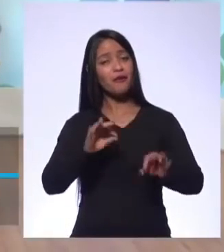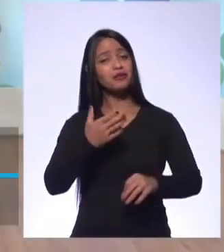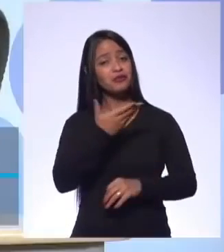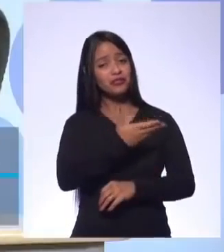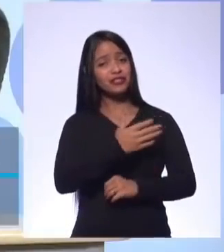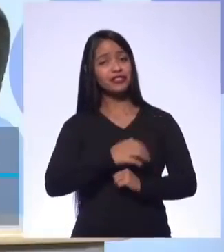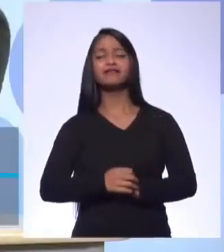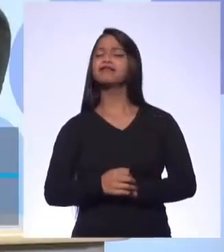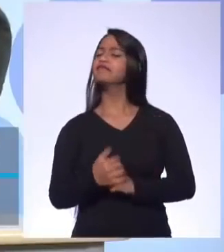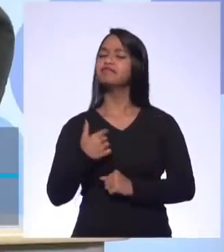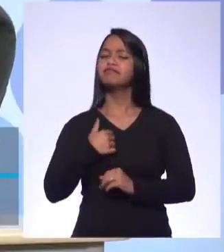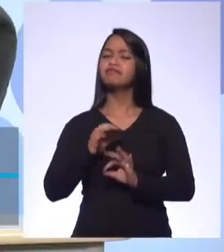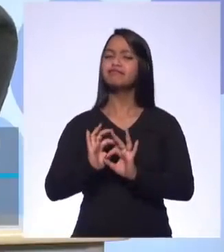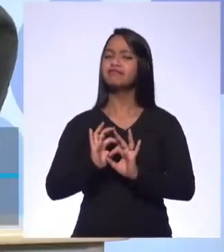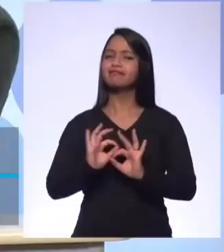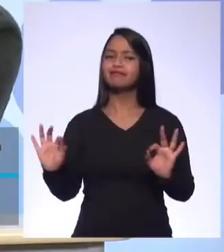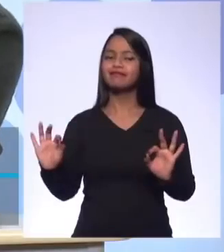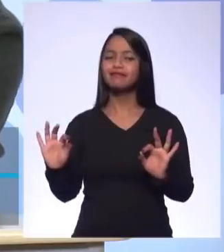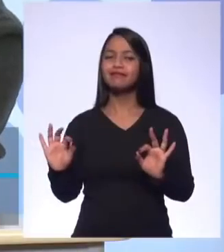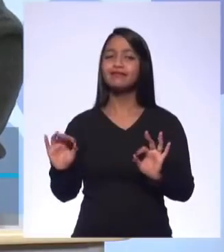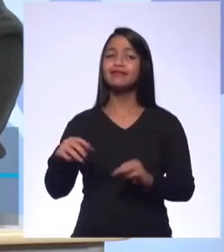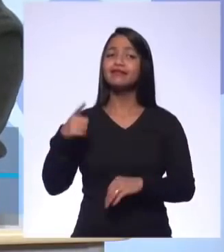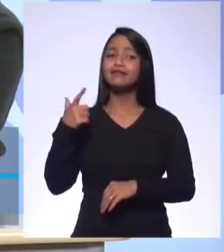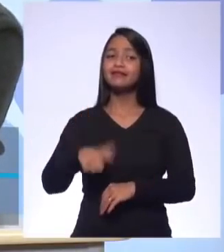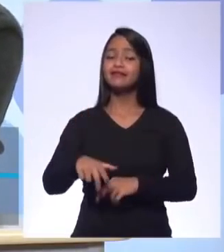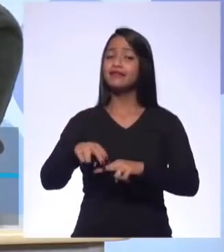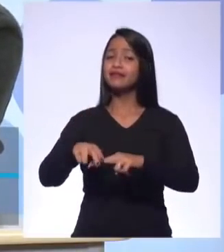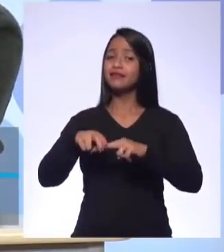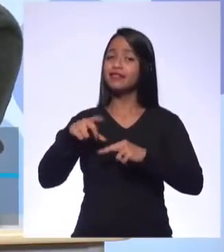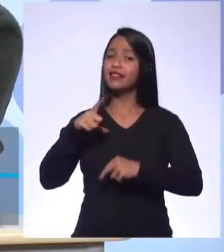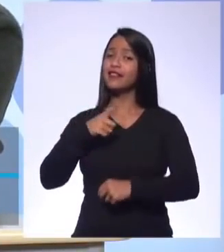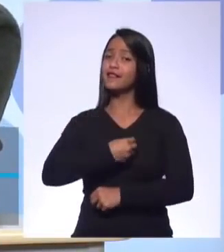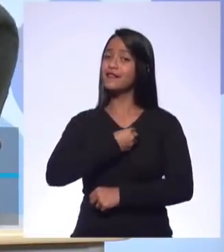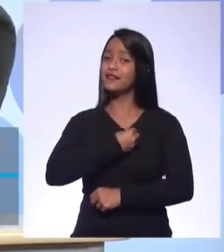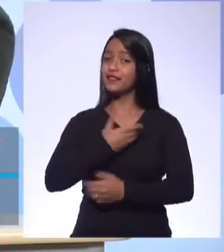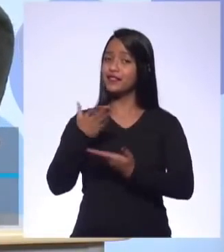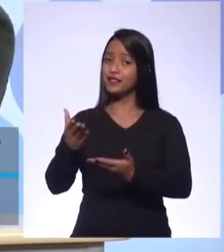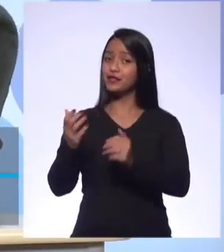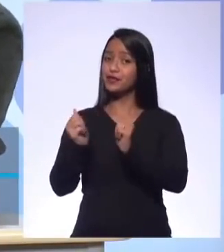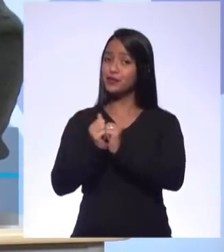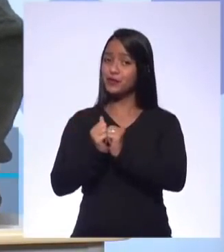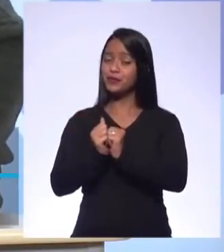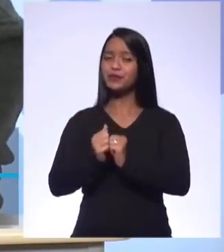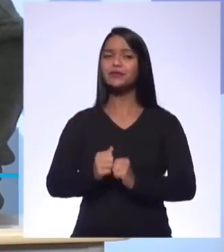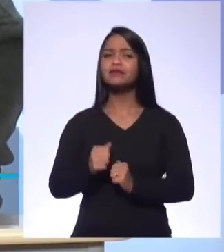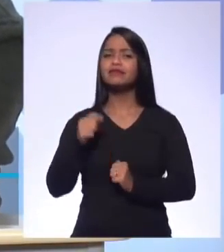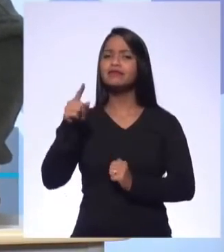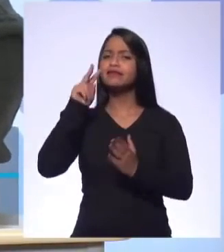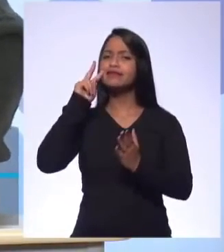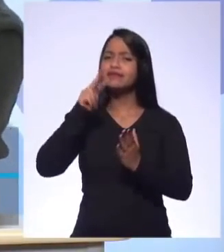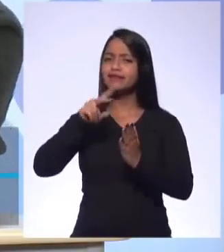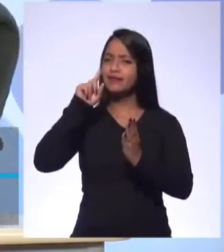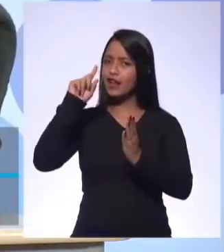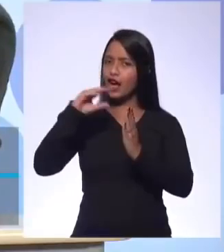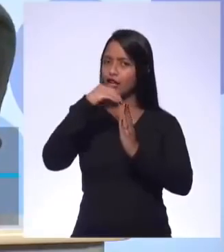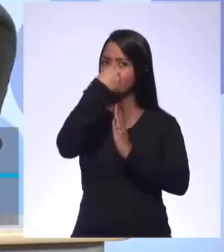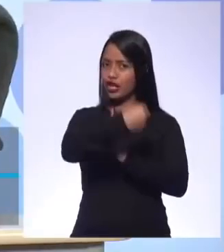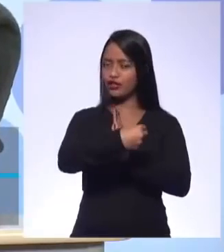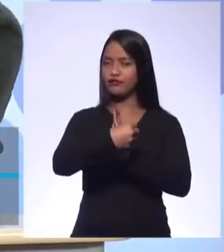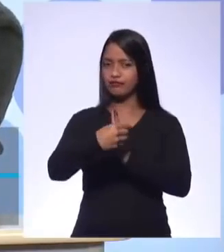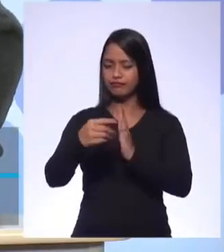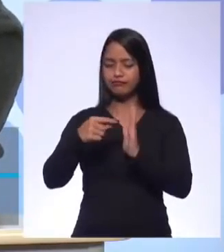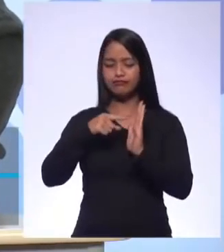Estou excelente, ainda mais com a sua presença. Olhando a sua agenda, seria